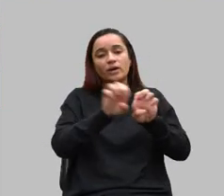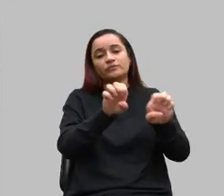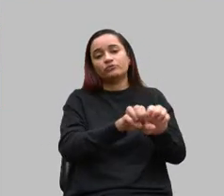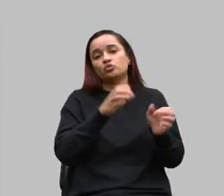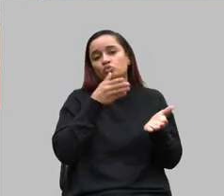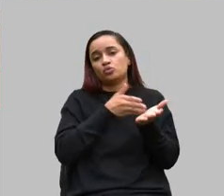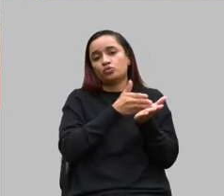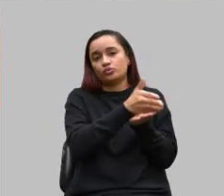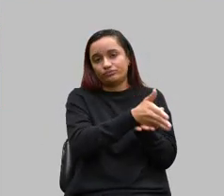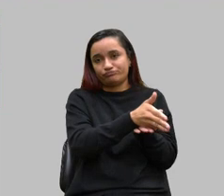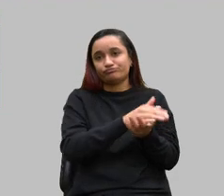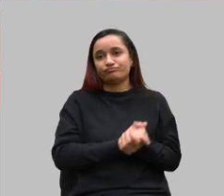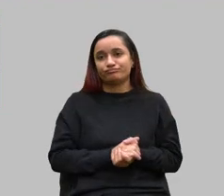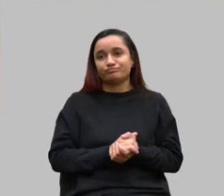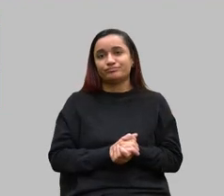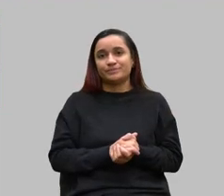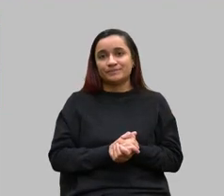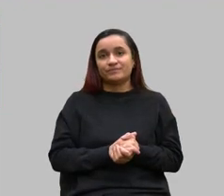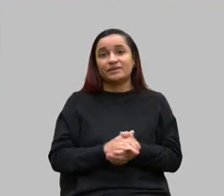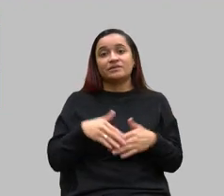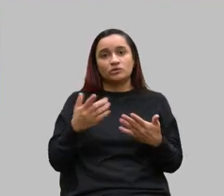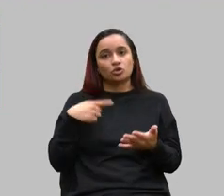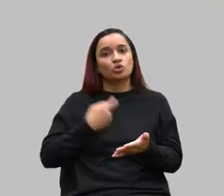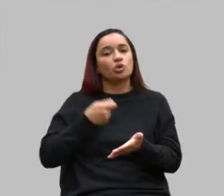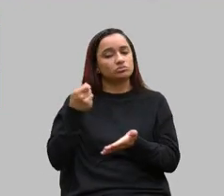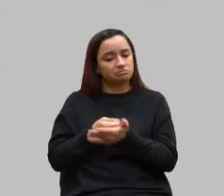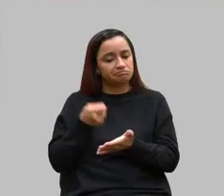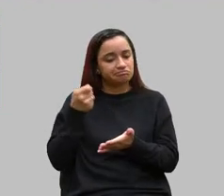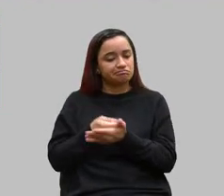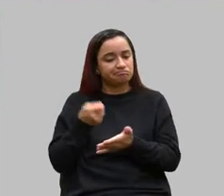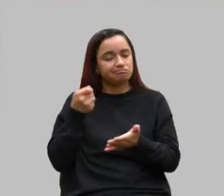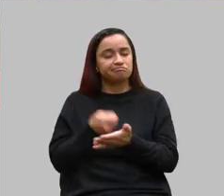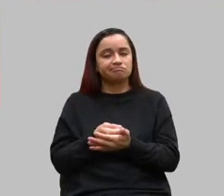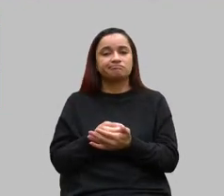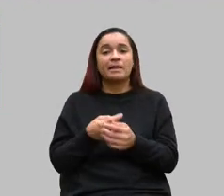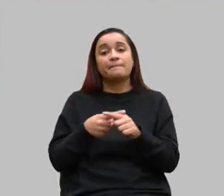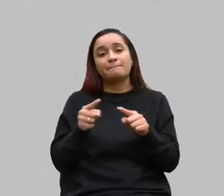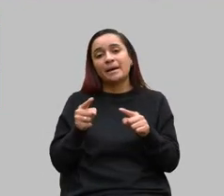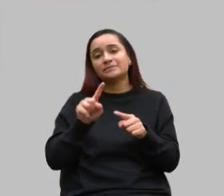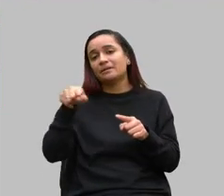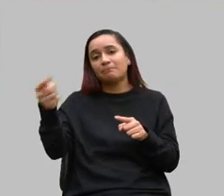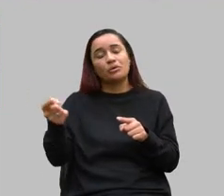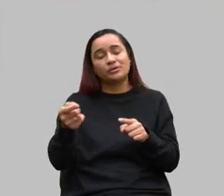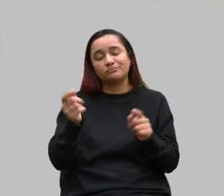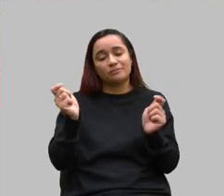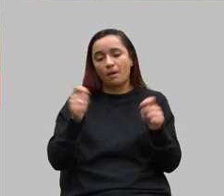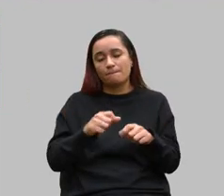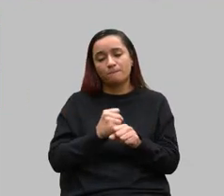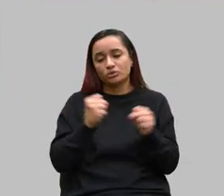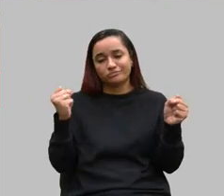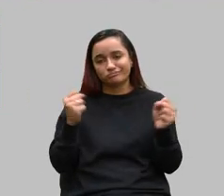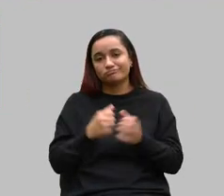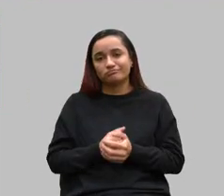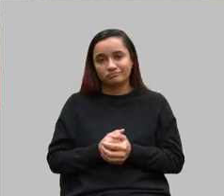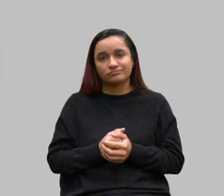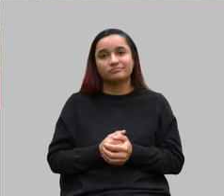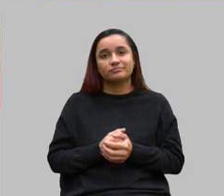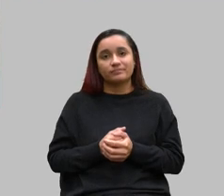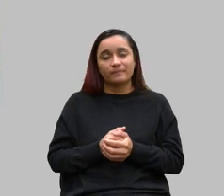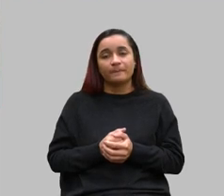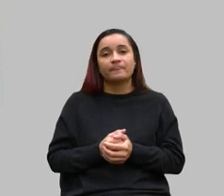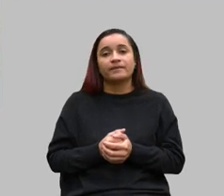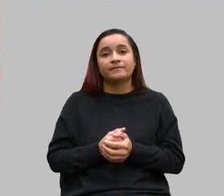Isso foi uma nós batemos nessa técnica e a acabou que isso não foi possível a a política